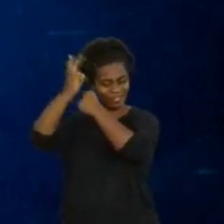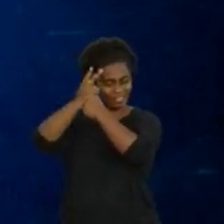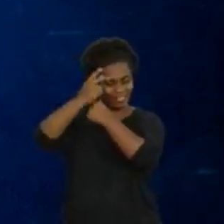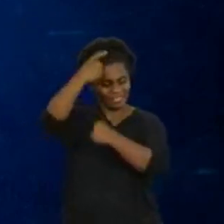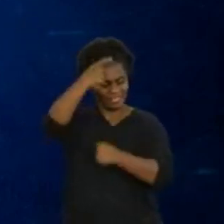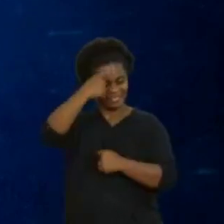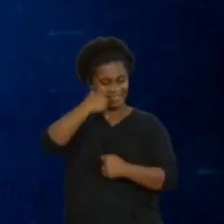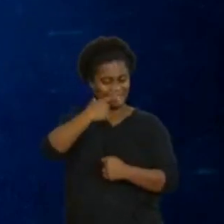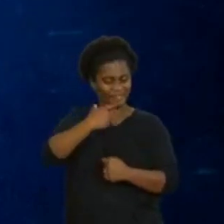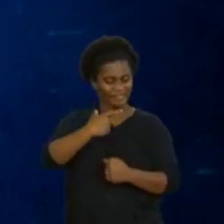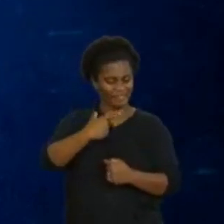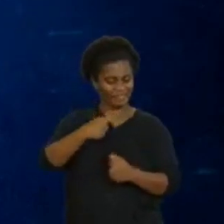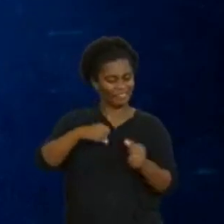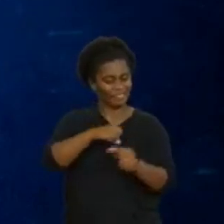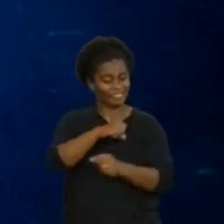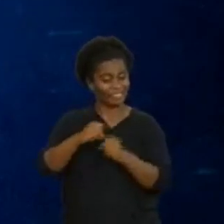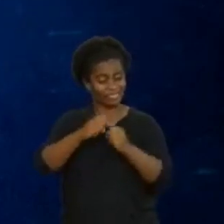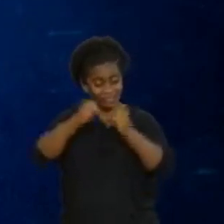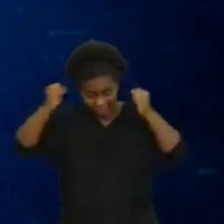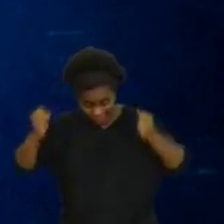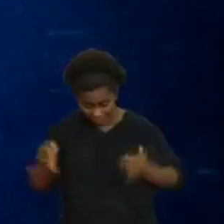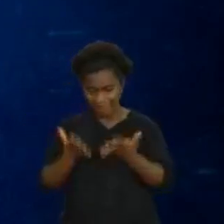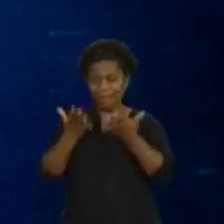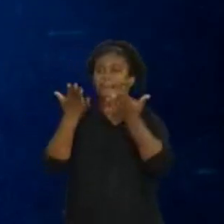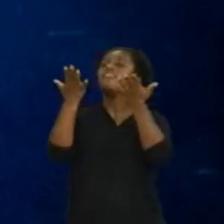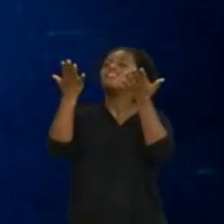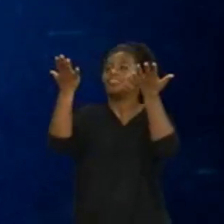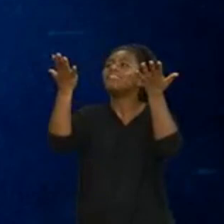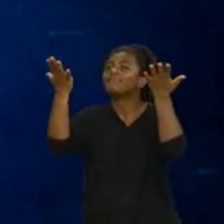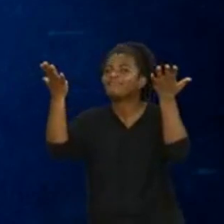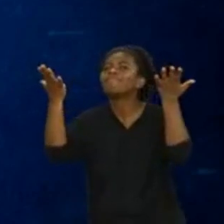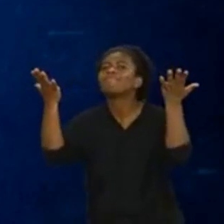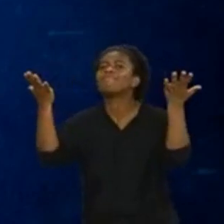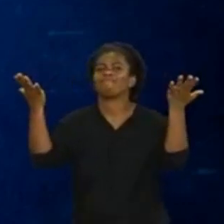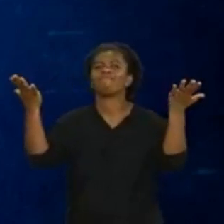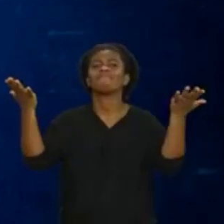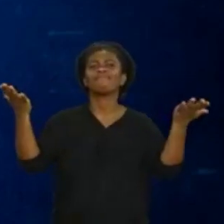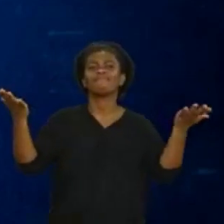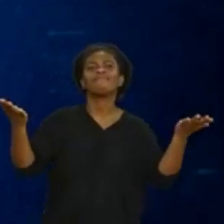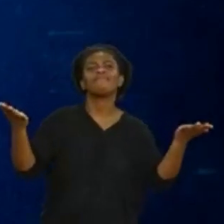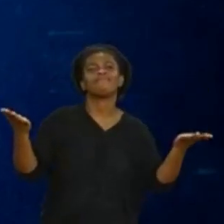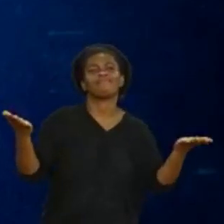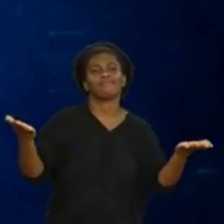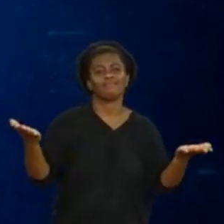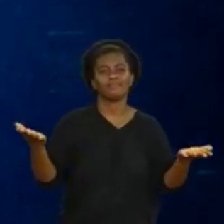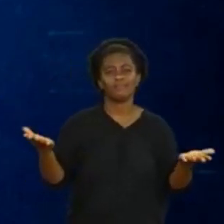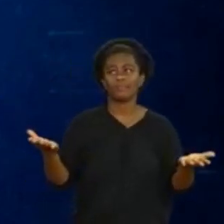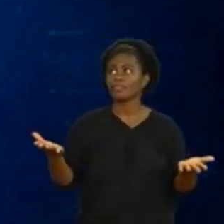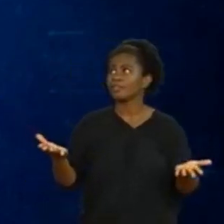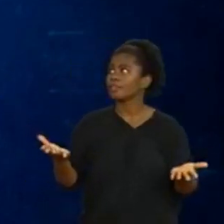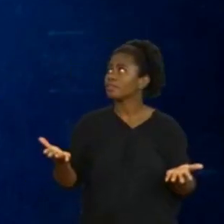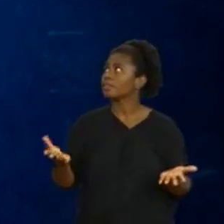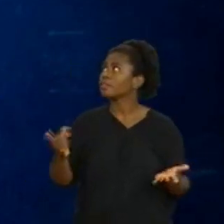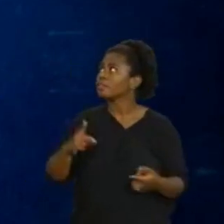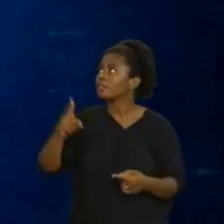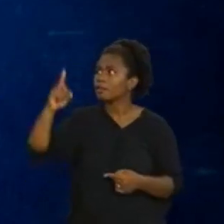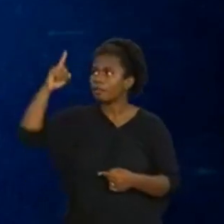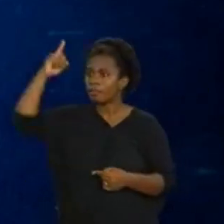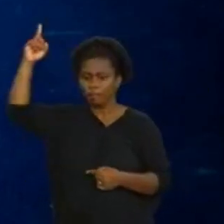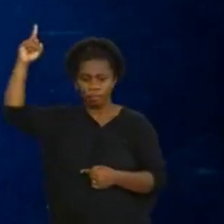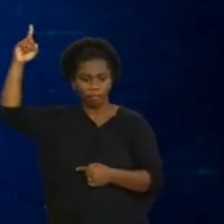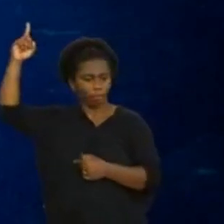em mim o seu milagre. O seu milagre. Livrou-me do que eu nem cheguei a